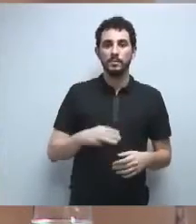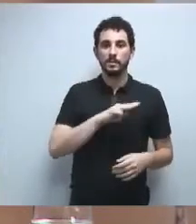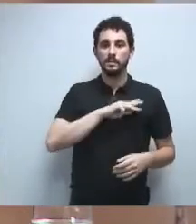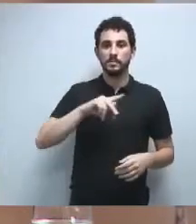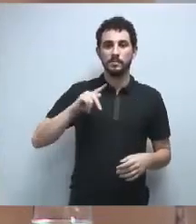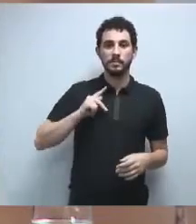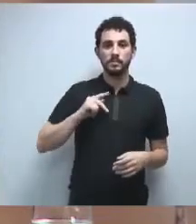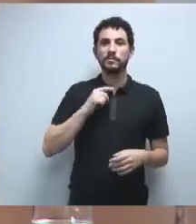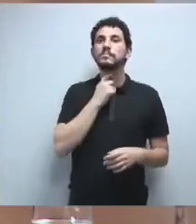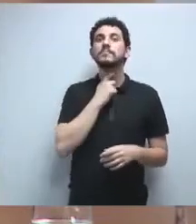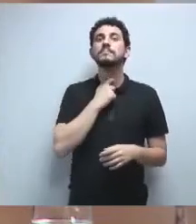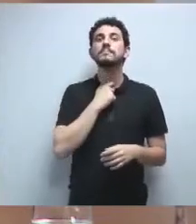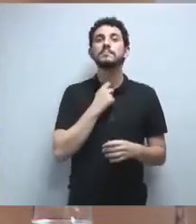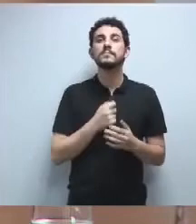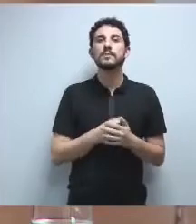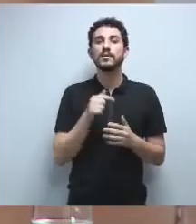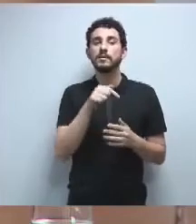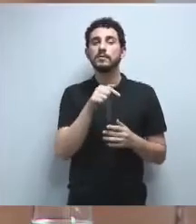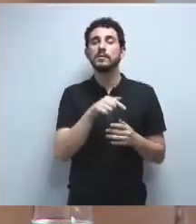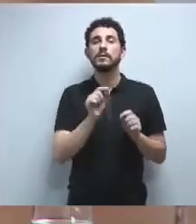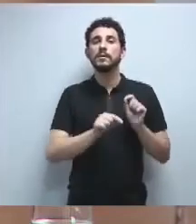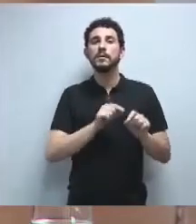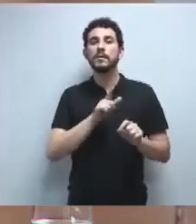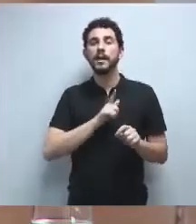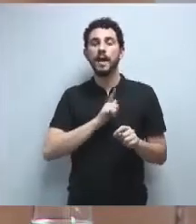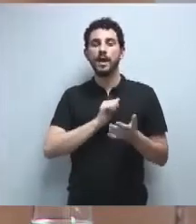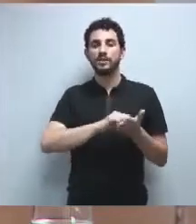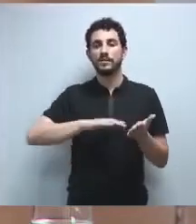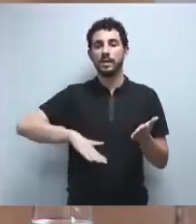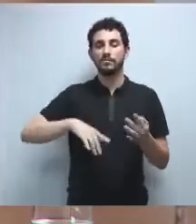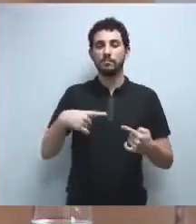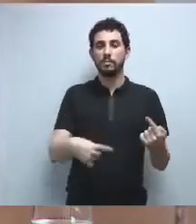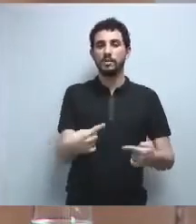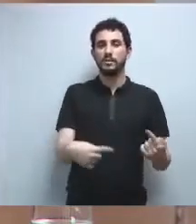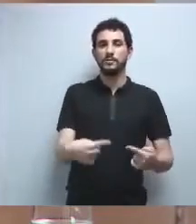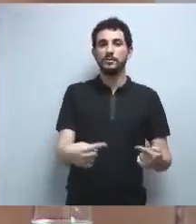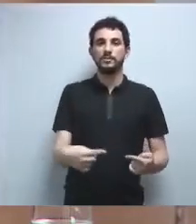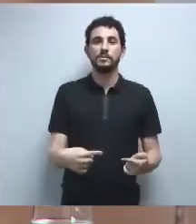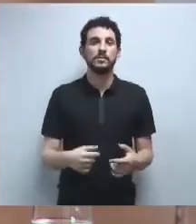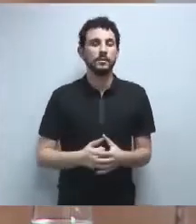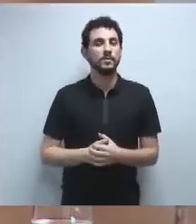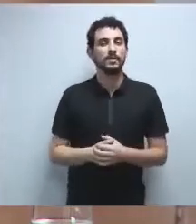o público e dizer o seguinte aqui entra uma atividade política